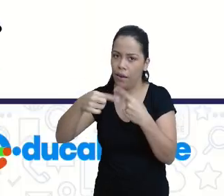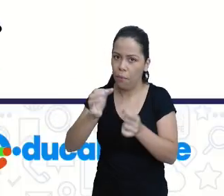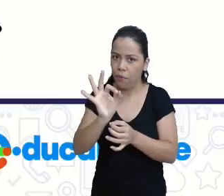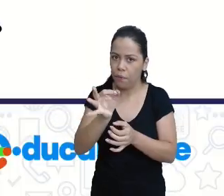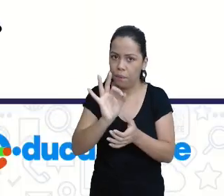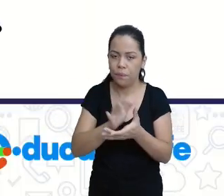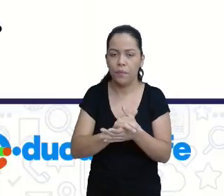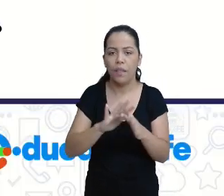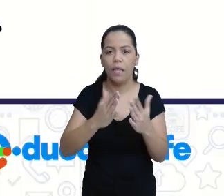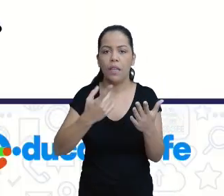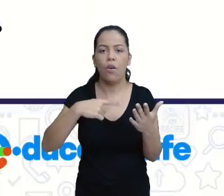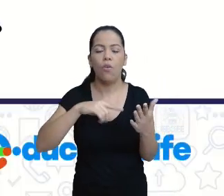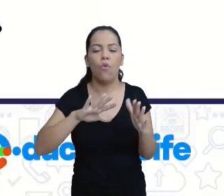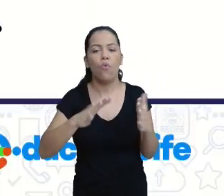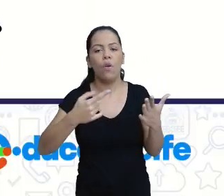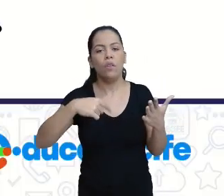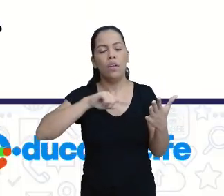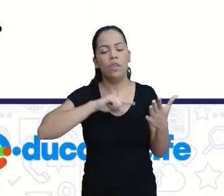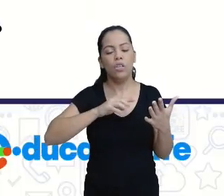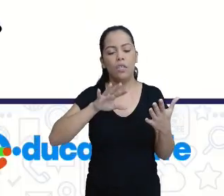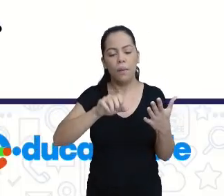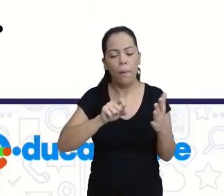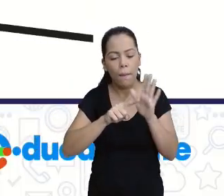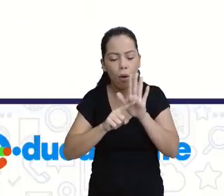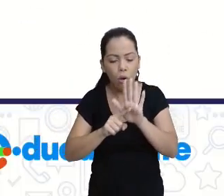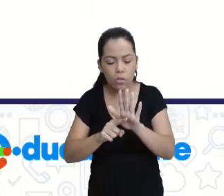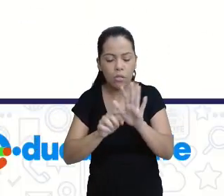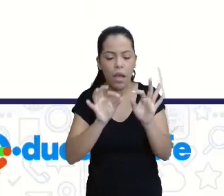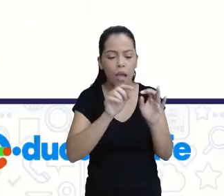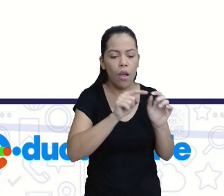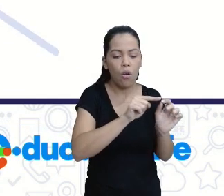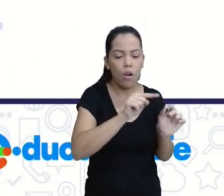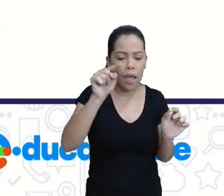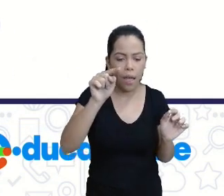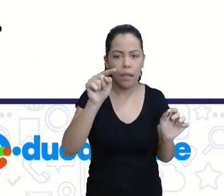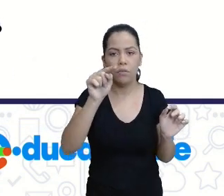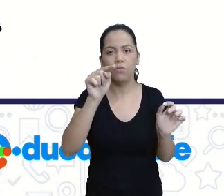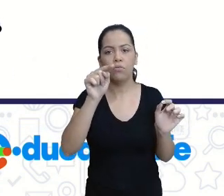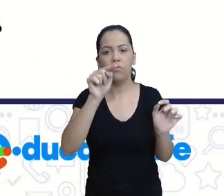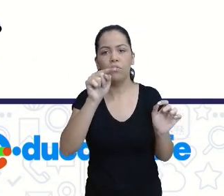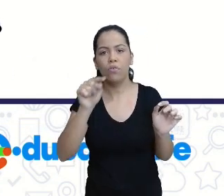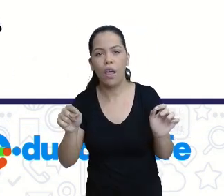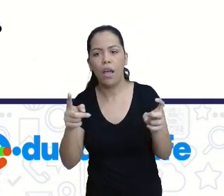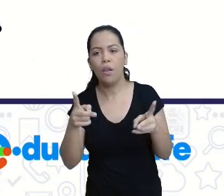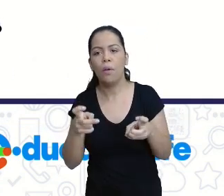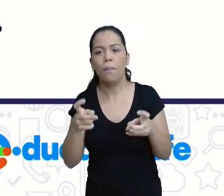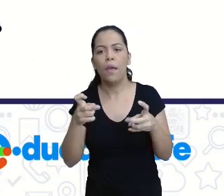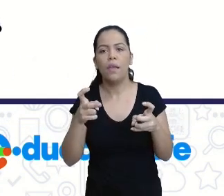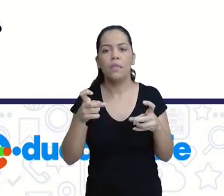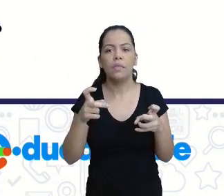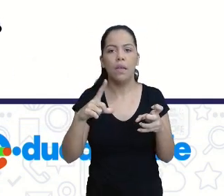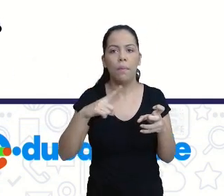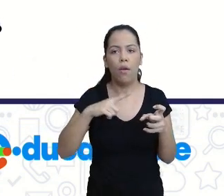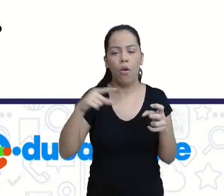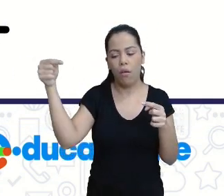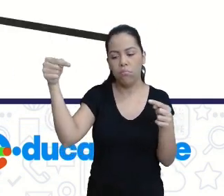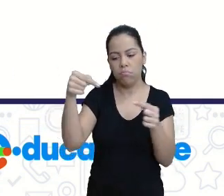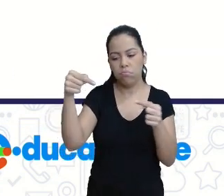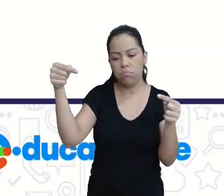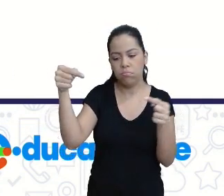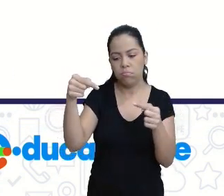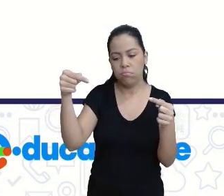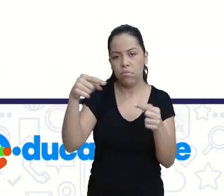os lados e a altura, destacando esse lado aí, aparece aqueles 2 elementos que eu acabei de falar agora, que são